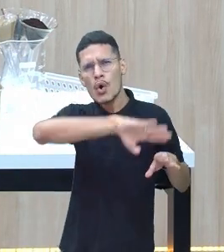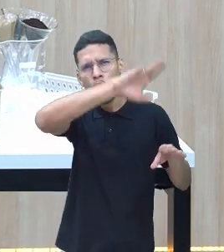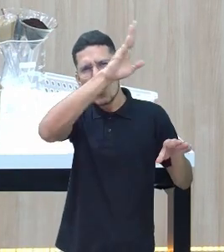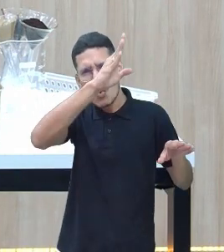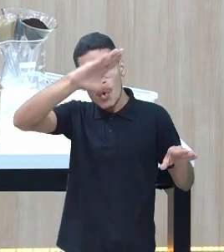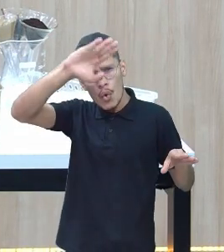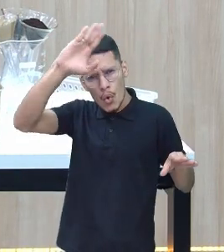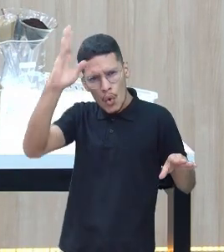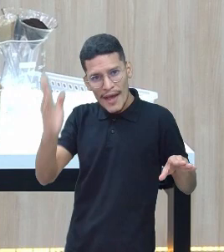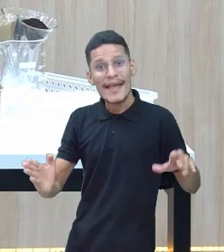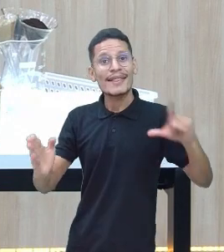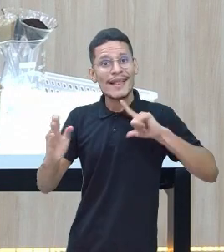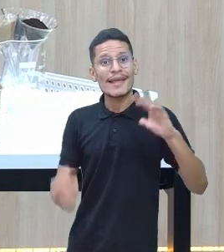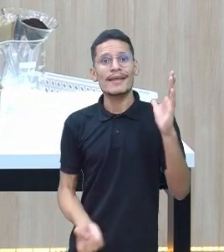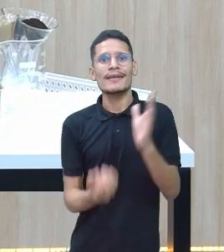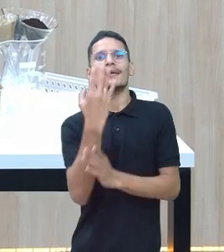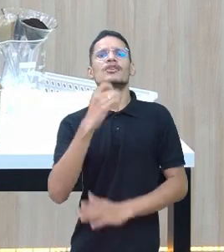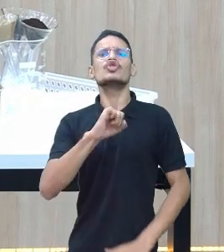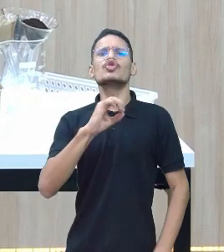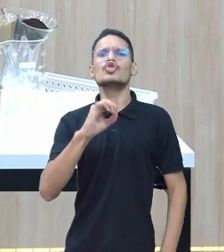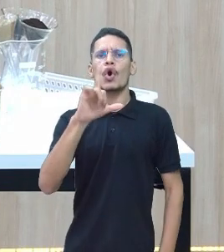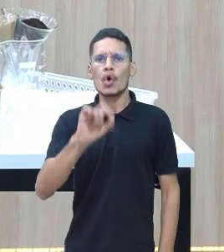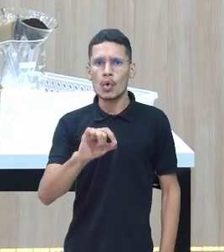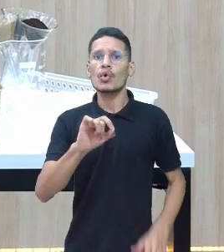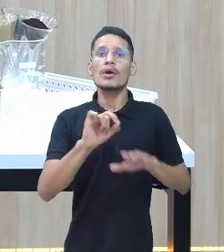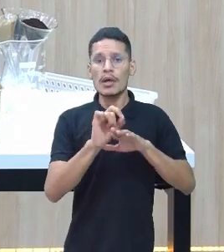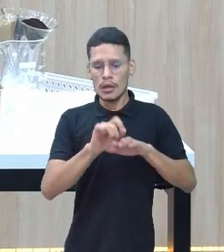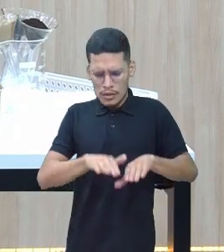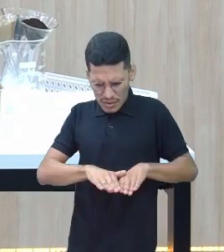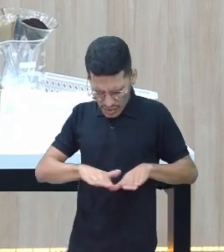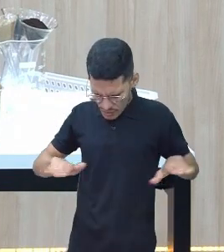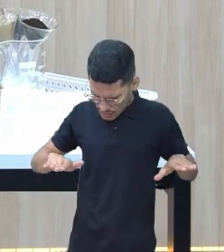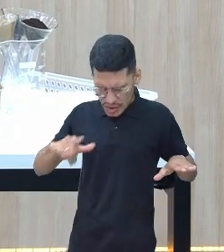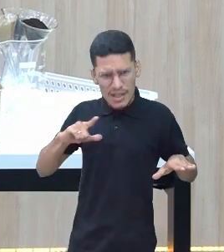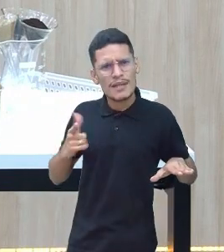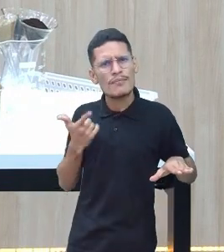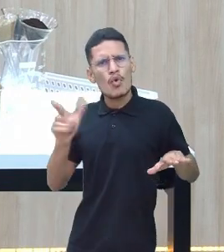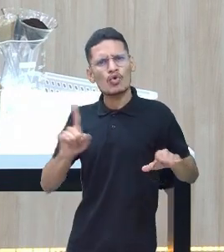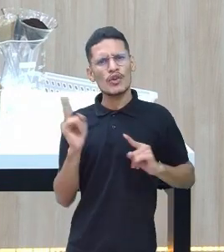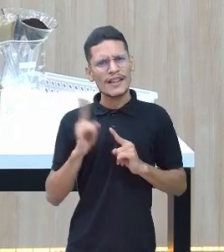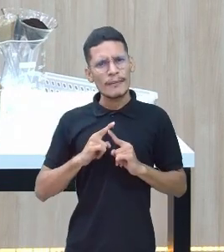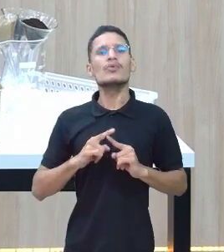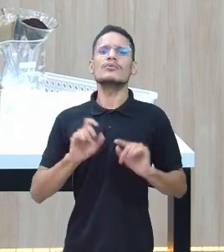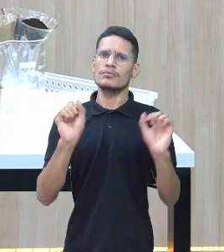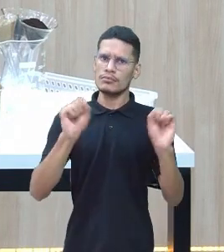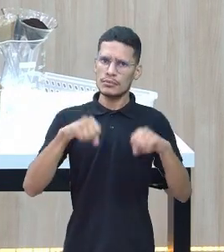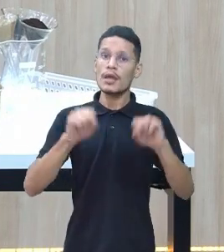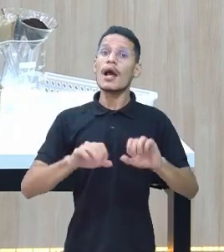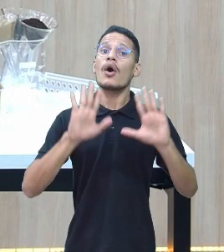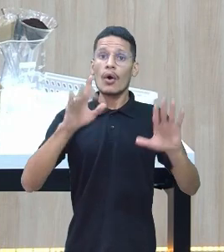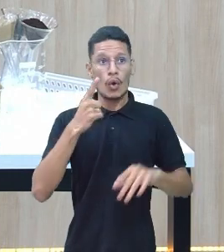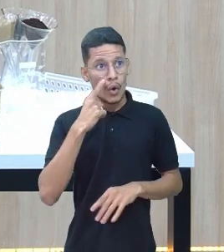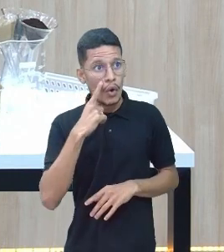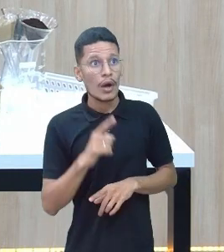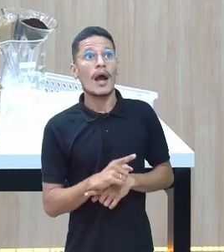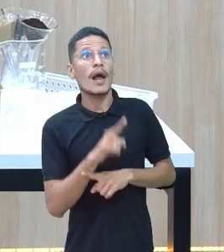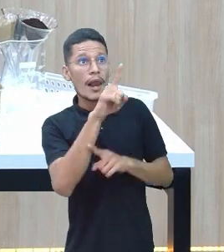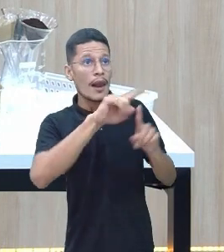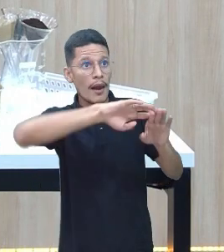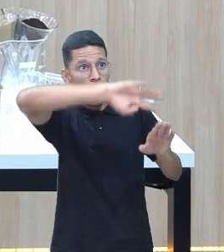eu vou ter uma formação. Na planície eu vou ter outra, sim. Às vezes na montanha a água